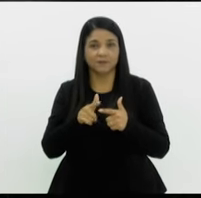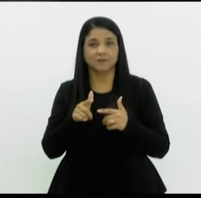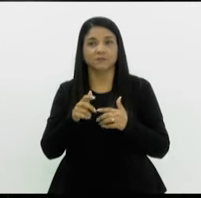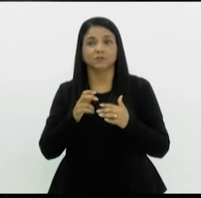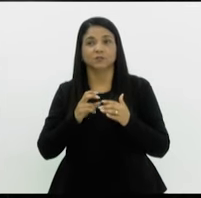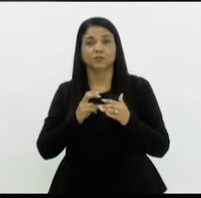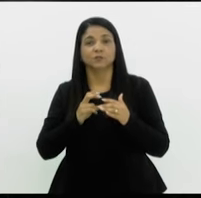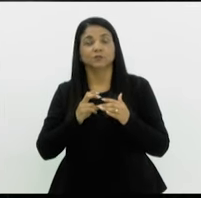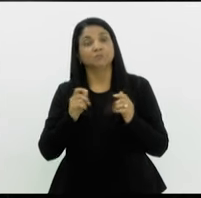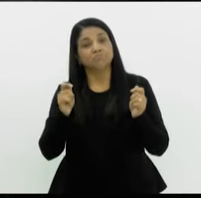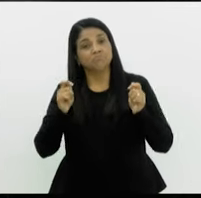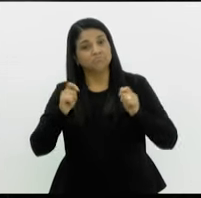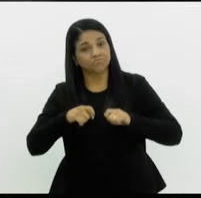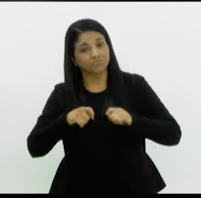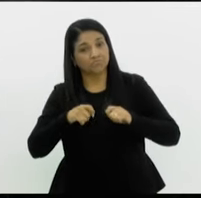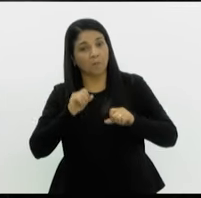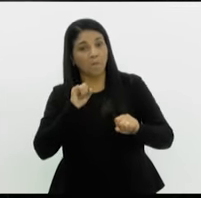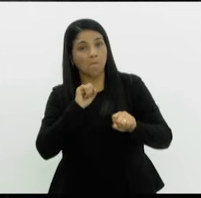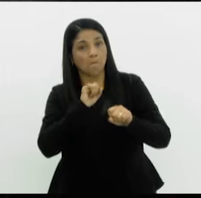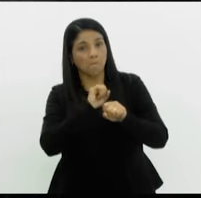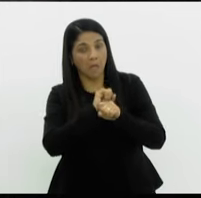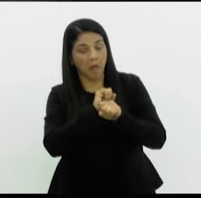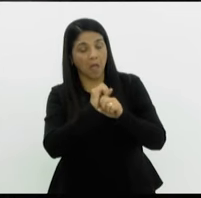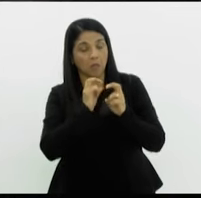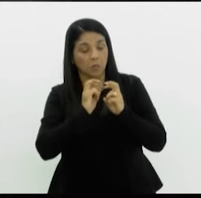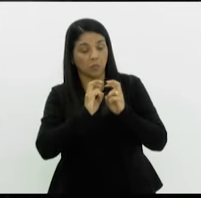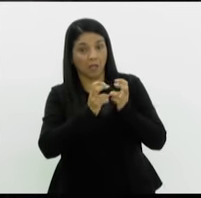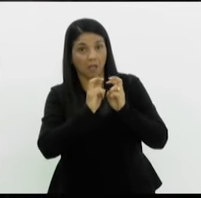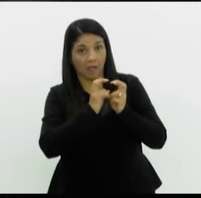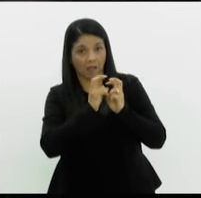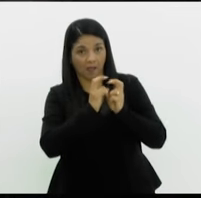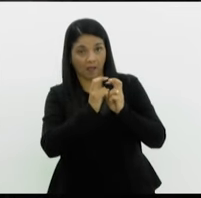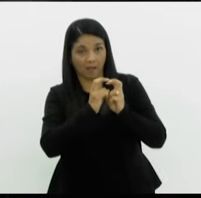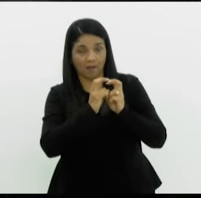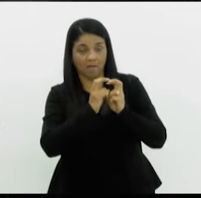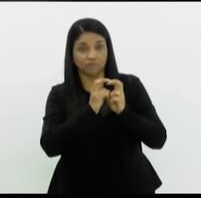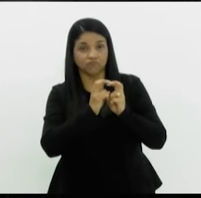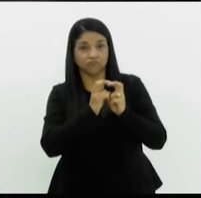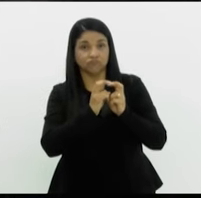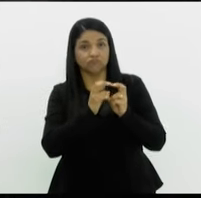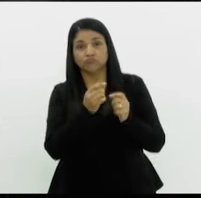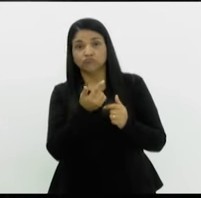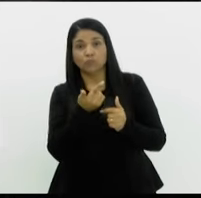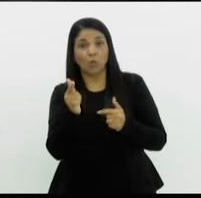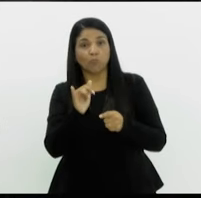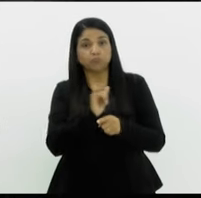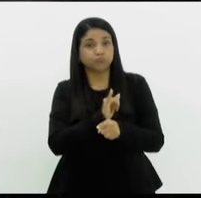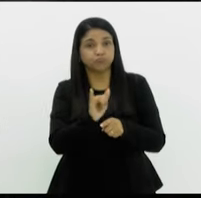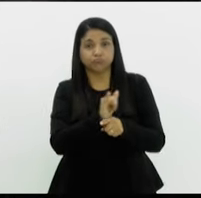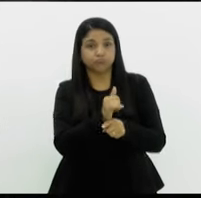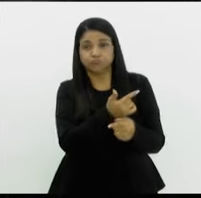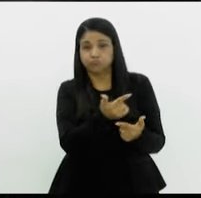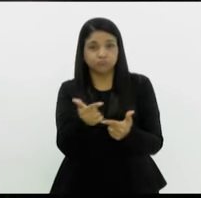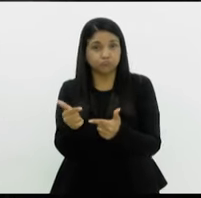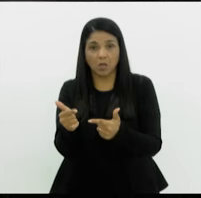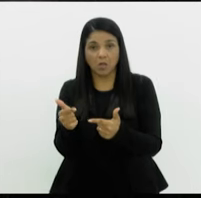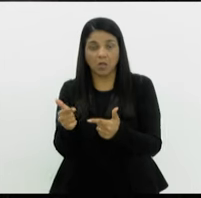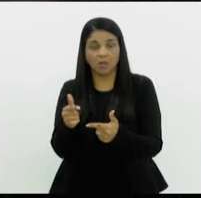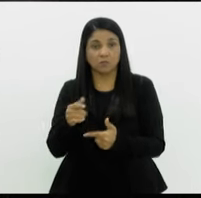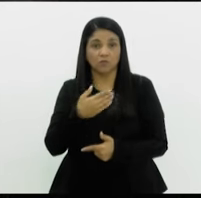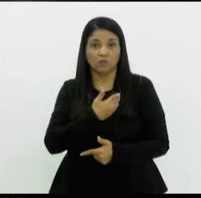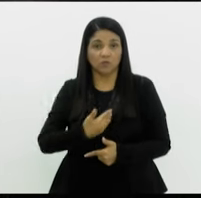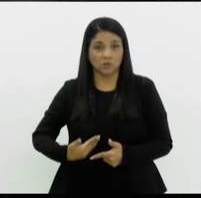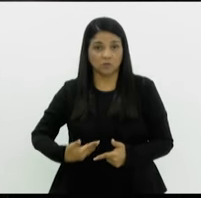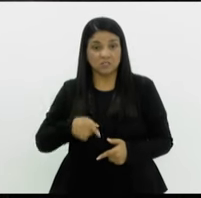a possibilidade de paralisação dos trens, um plano B do governo. Se a supervia entra